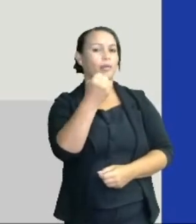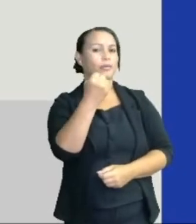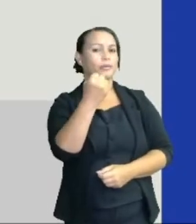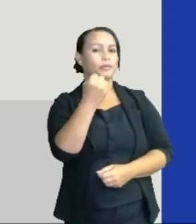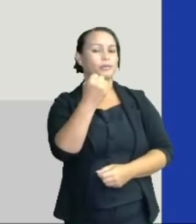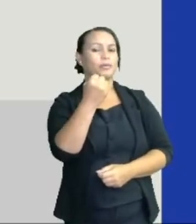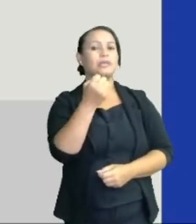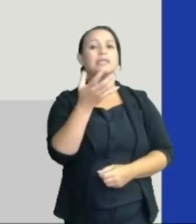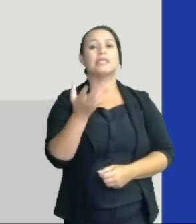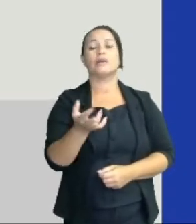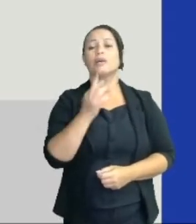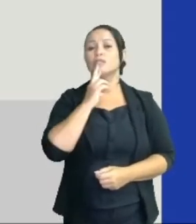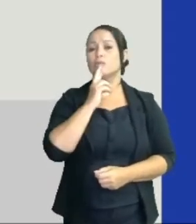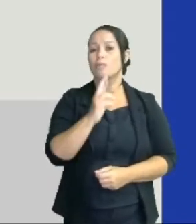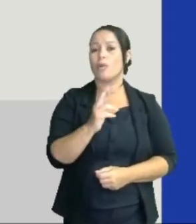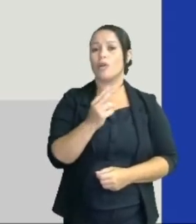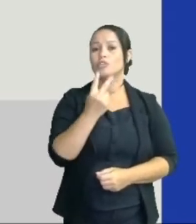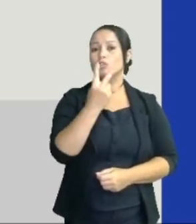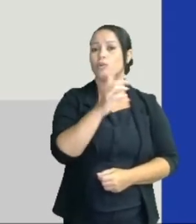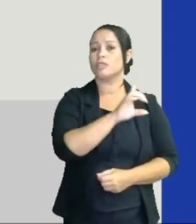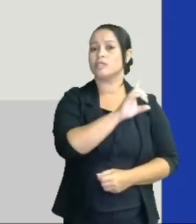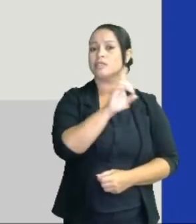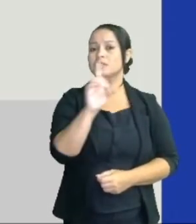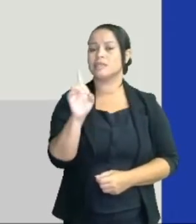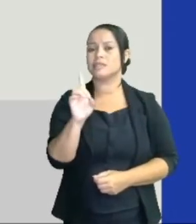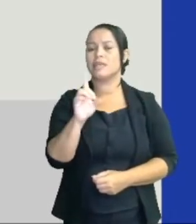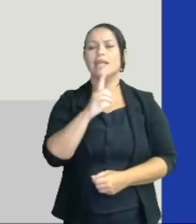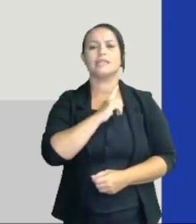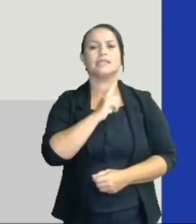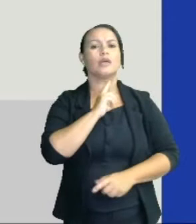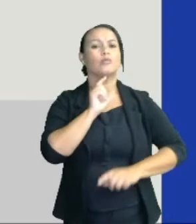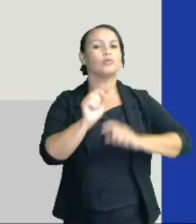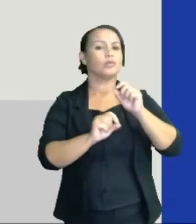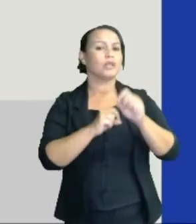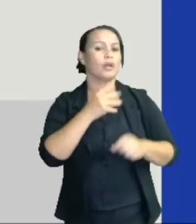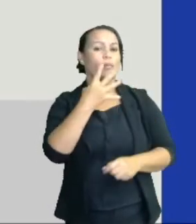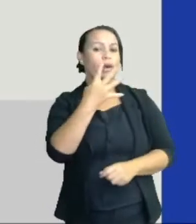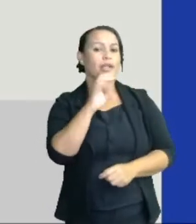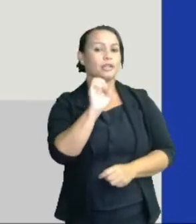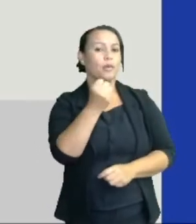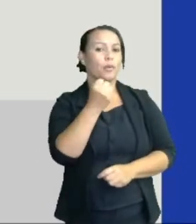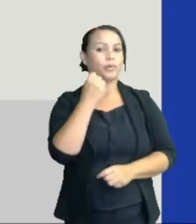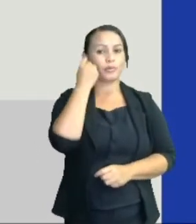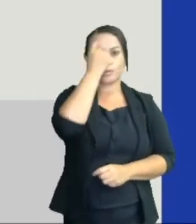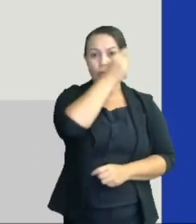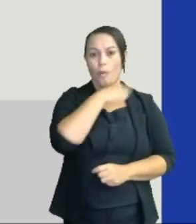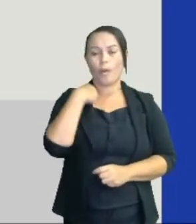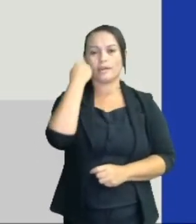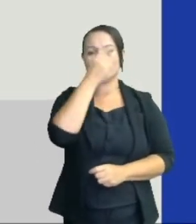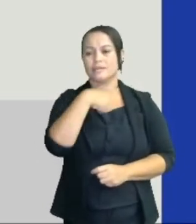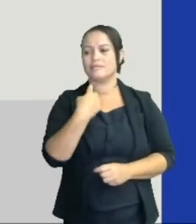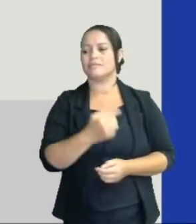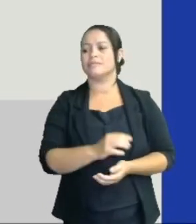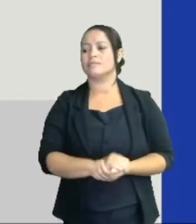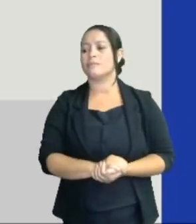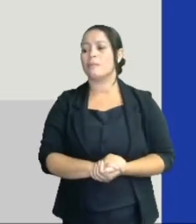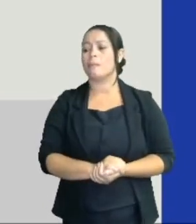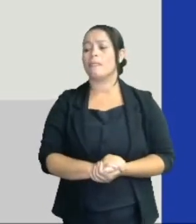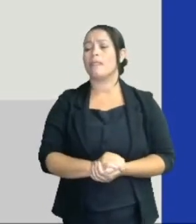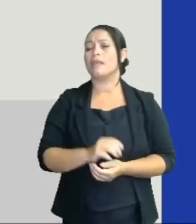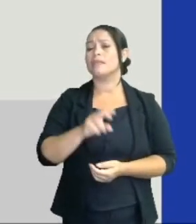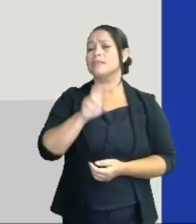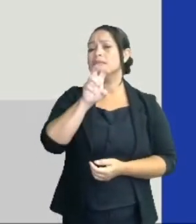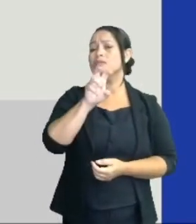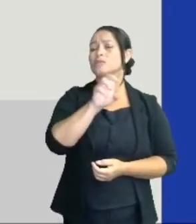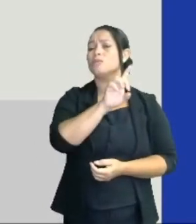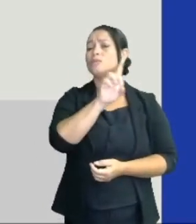48. Então, em 2 dias, nós teremos 48 horas. E em